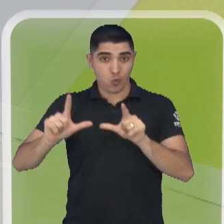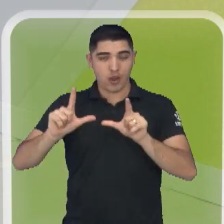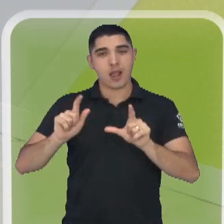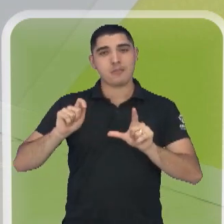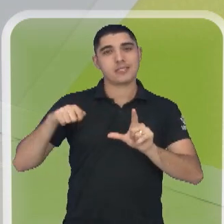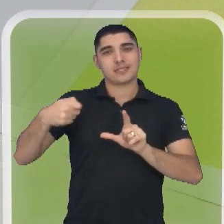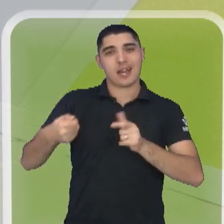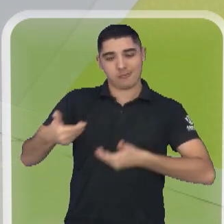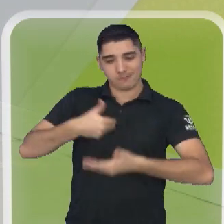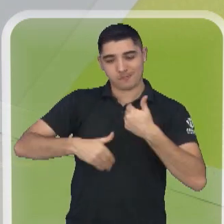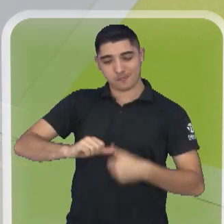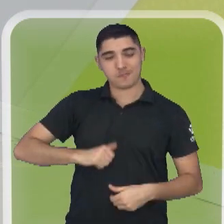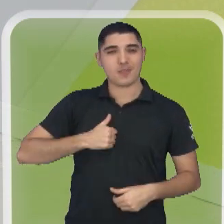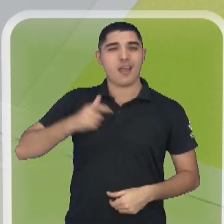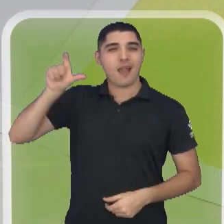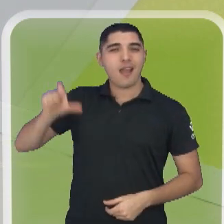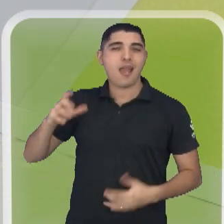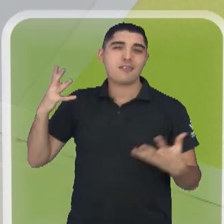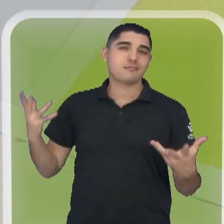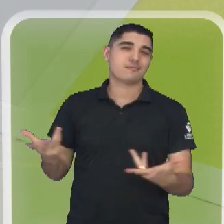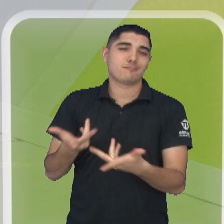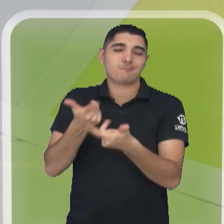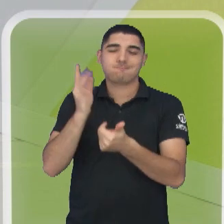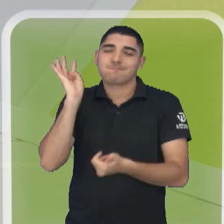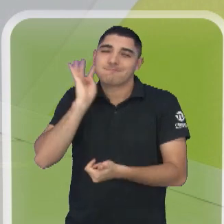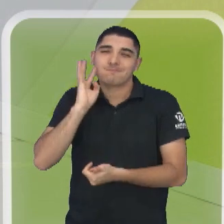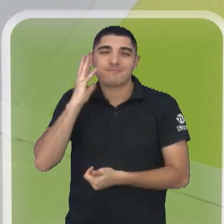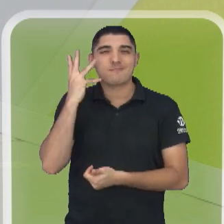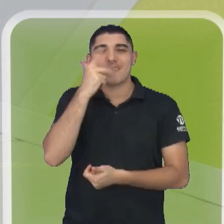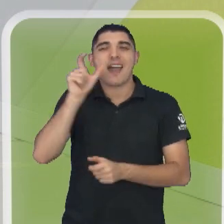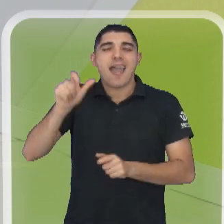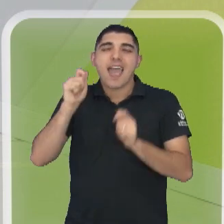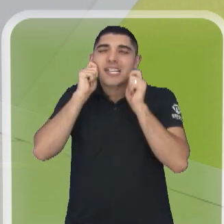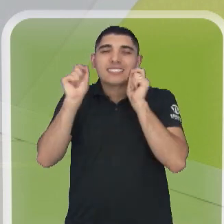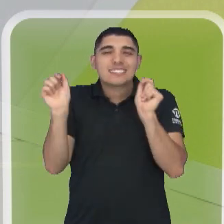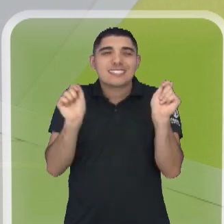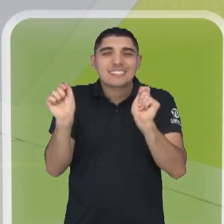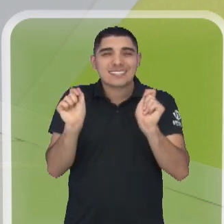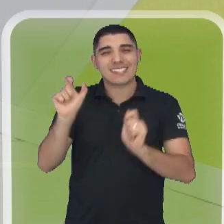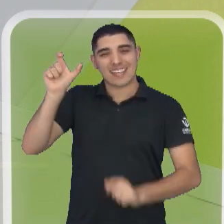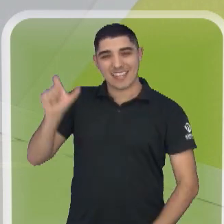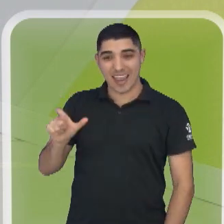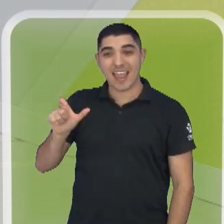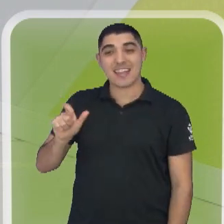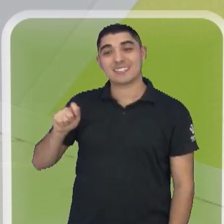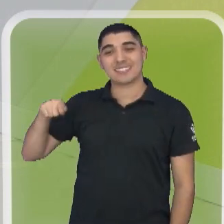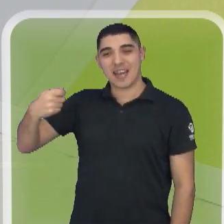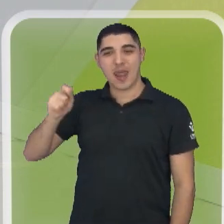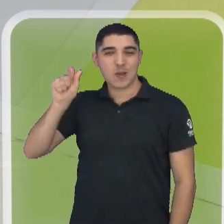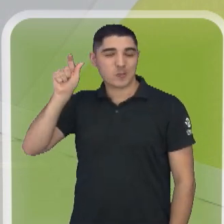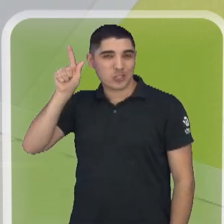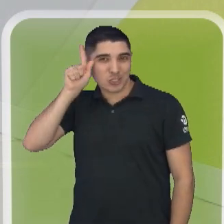com Você, com a bela, com a estonteante, com a sensacional, a nossa querida